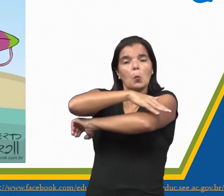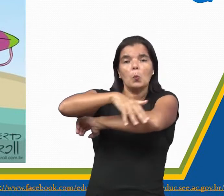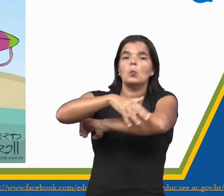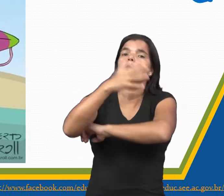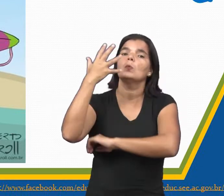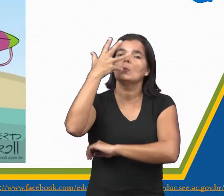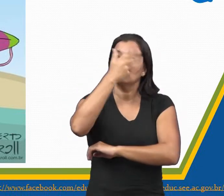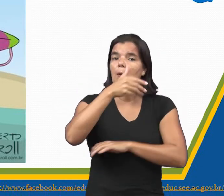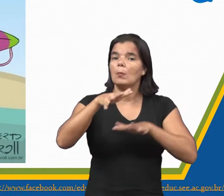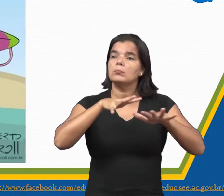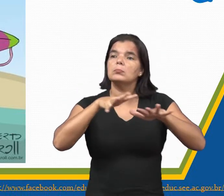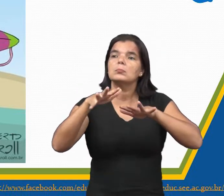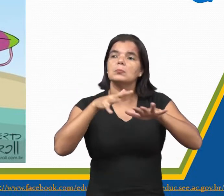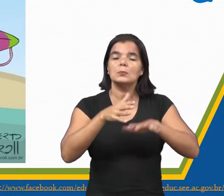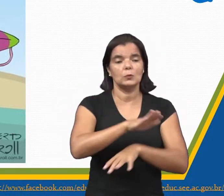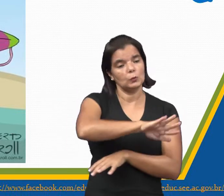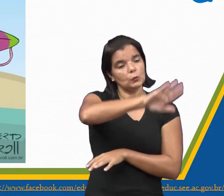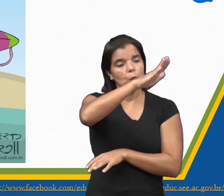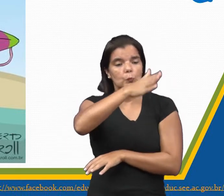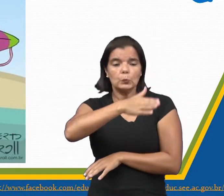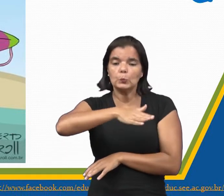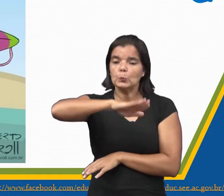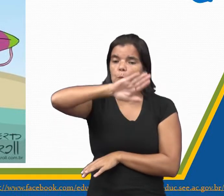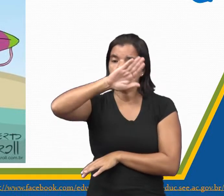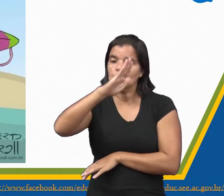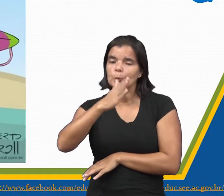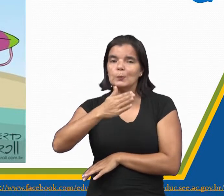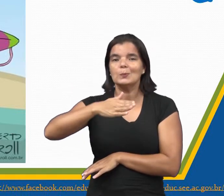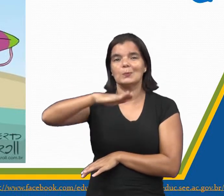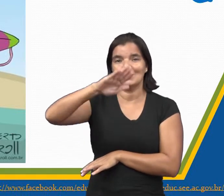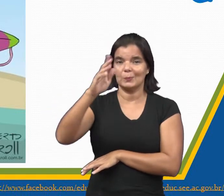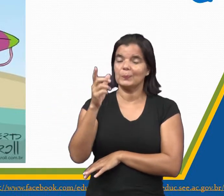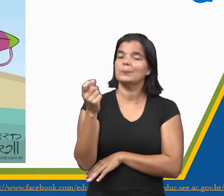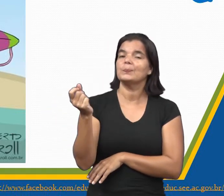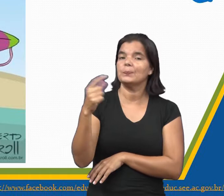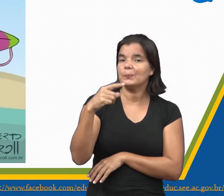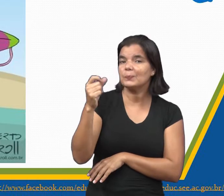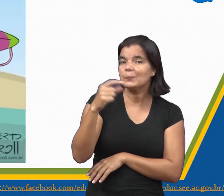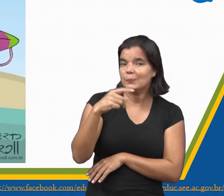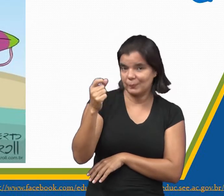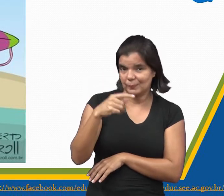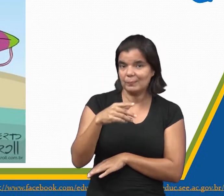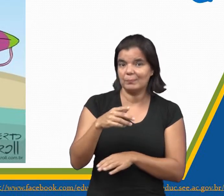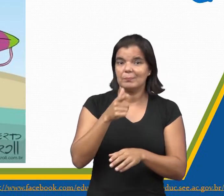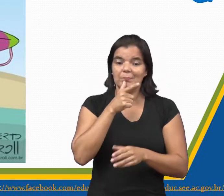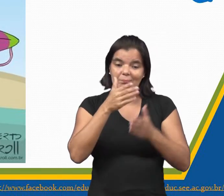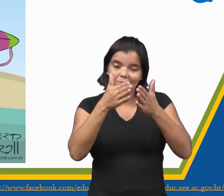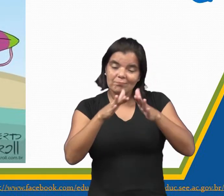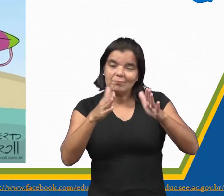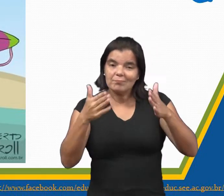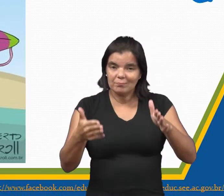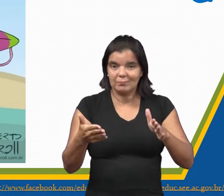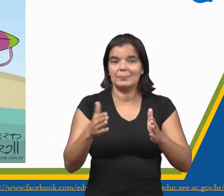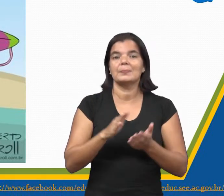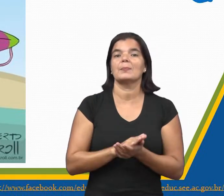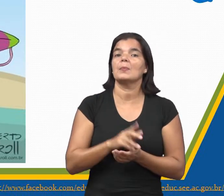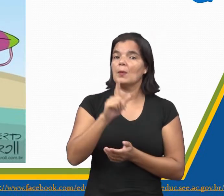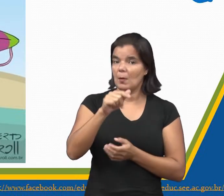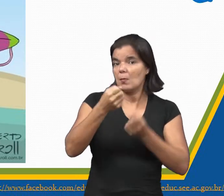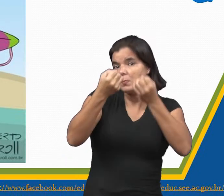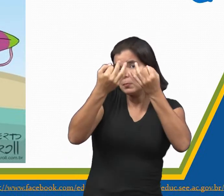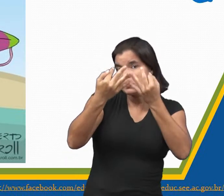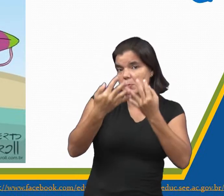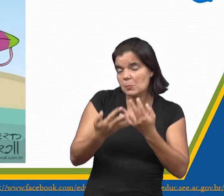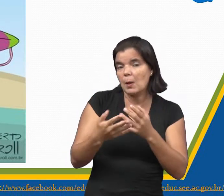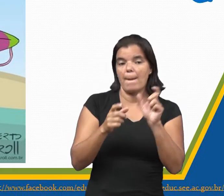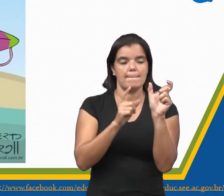seja, esse movimento aí, ó, dessa linha azul, que a onda faz, a onda lá no mar, ok? É isso que ele está se referindo